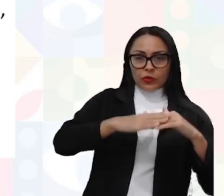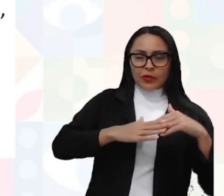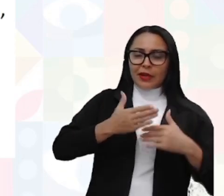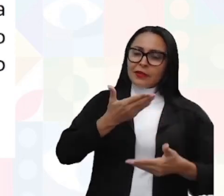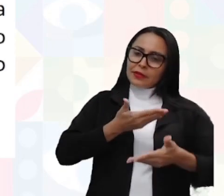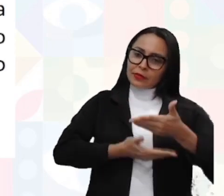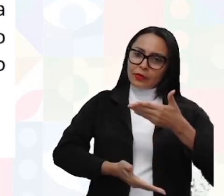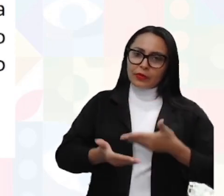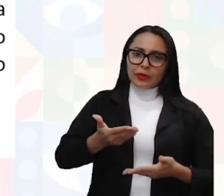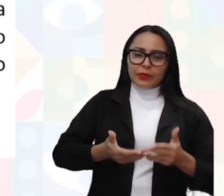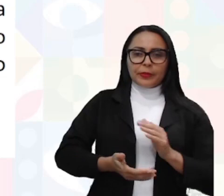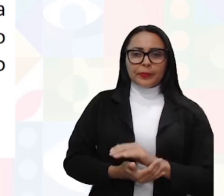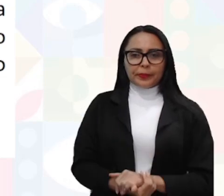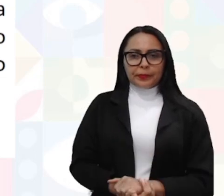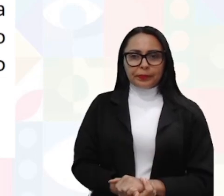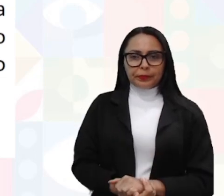envolvidos.